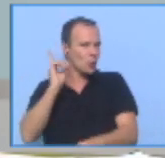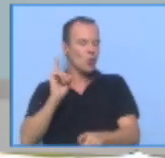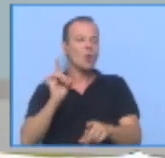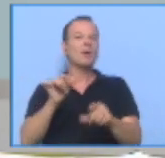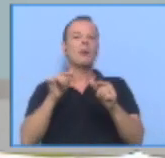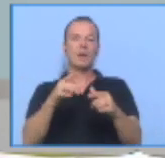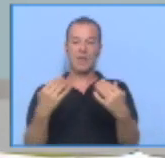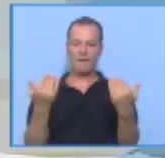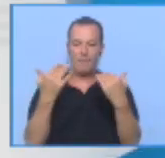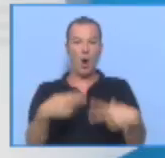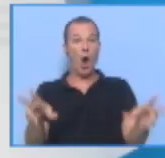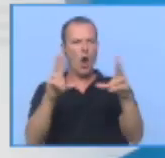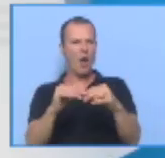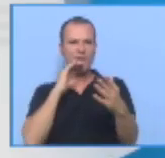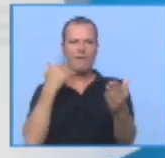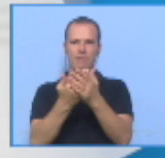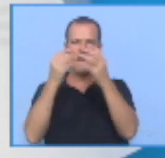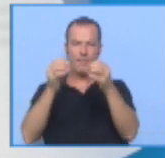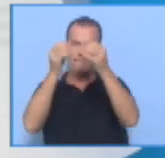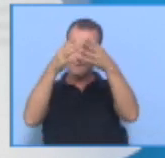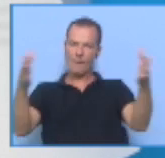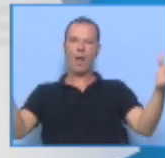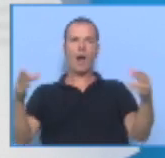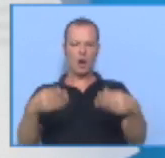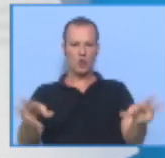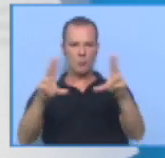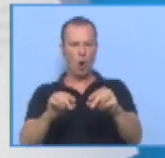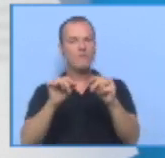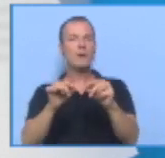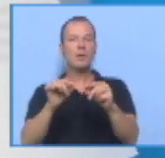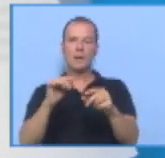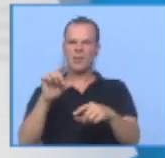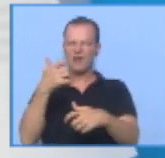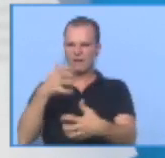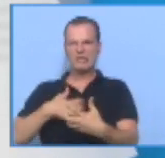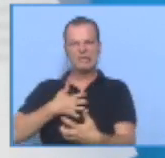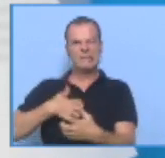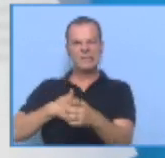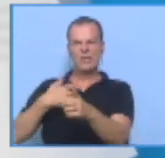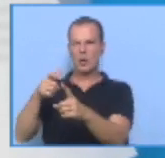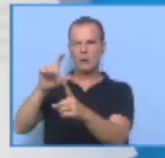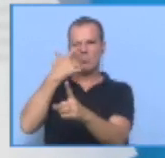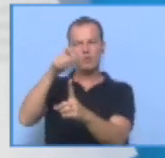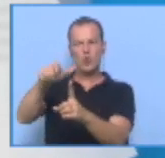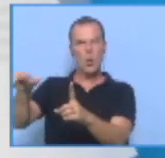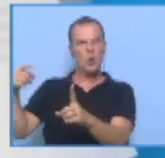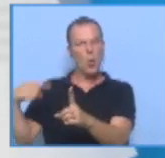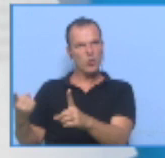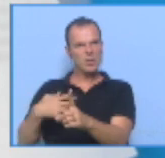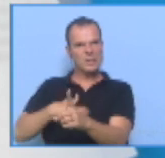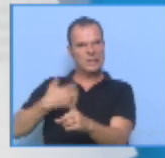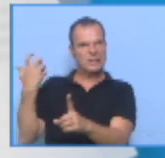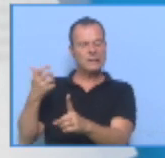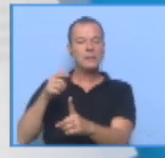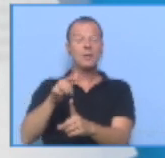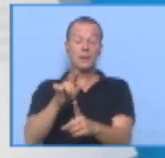para a equação, que abre novos horizontes a olhar e incomoda muita gente, e vá daí a proposta de o tirar